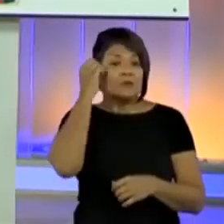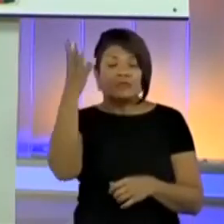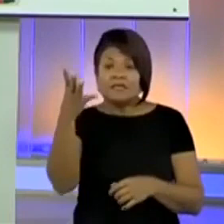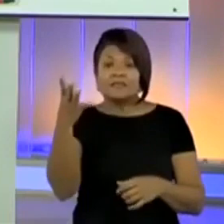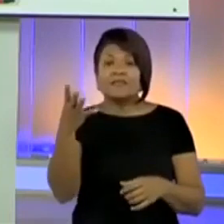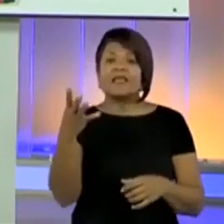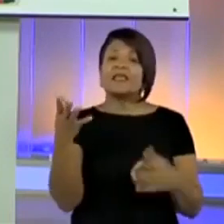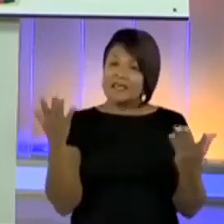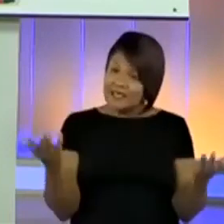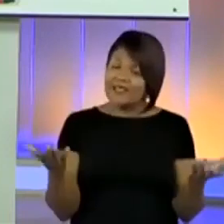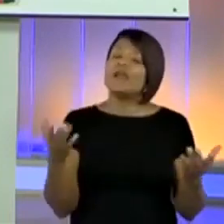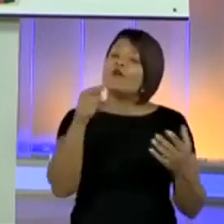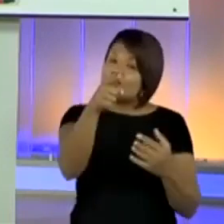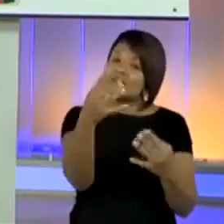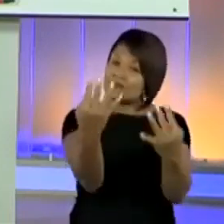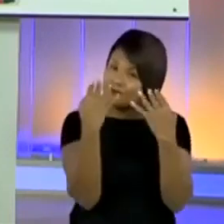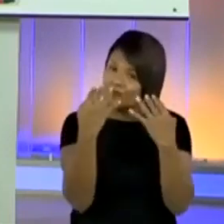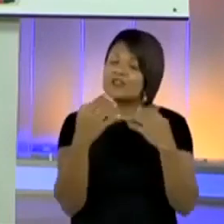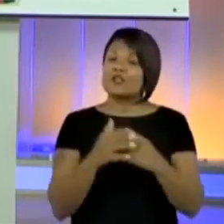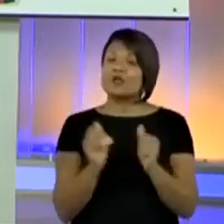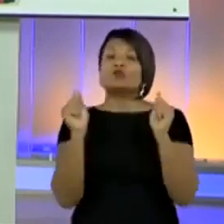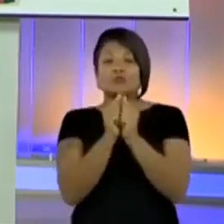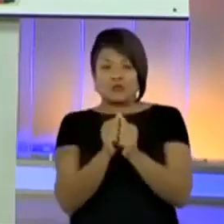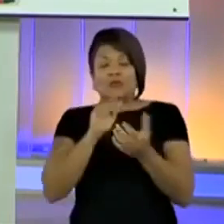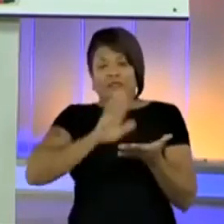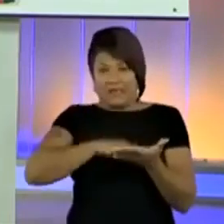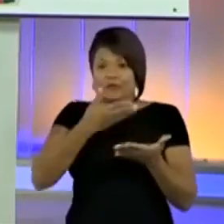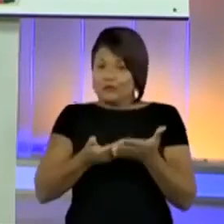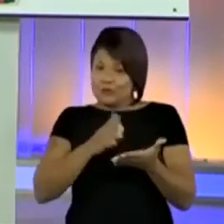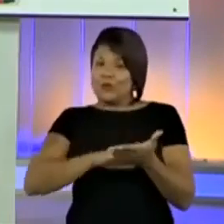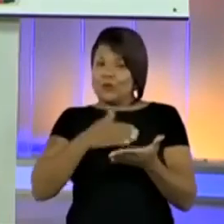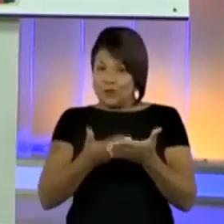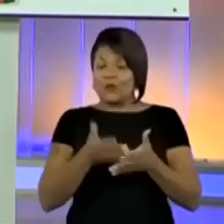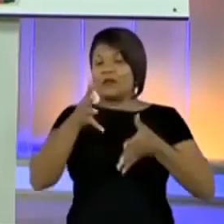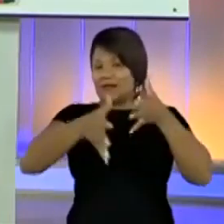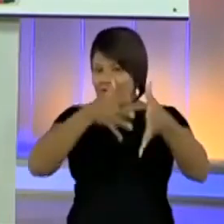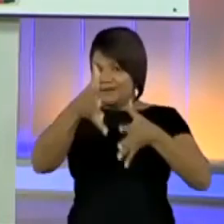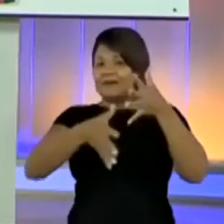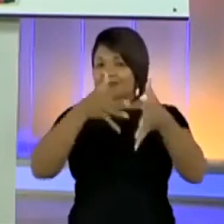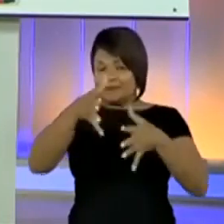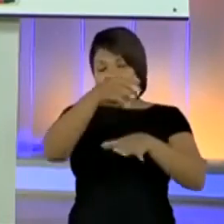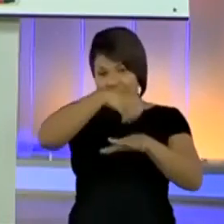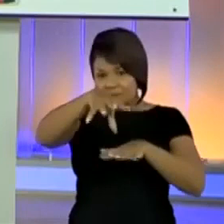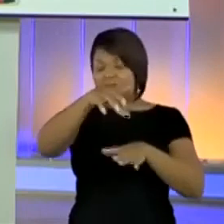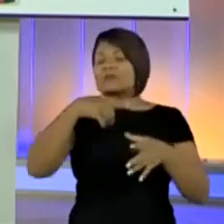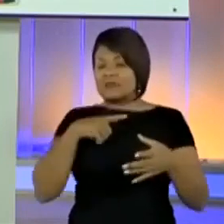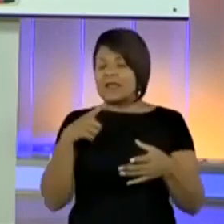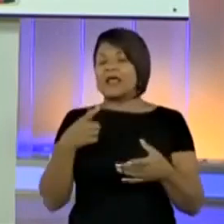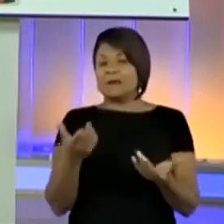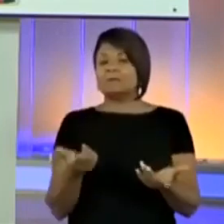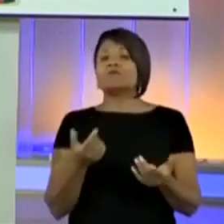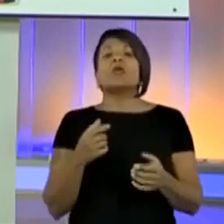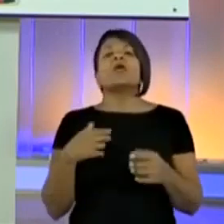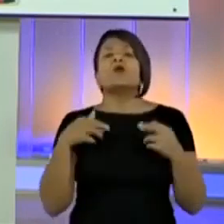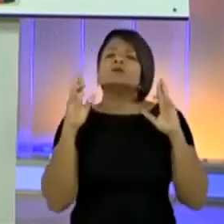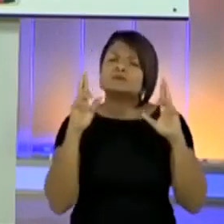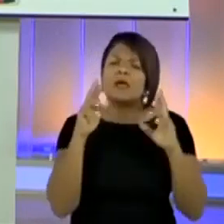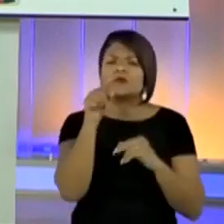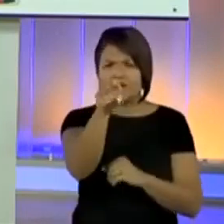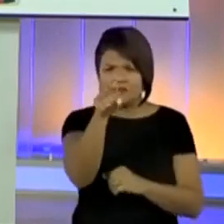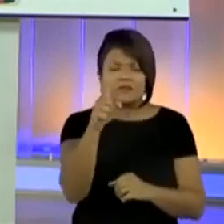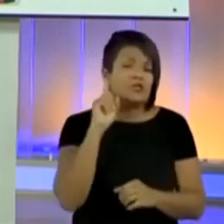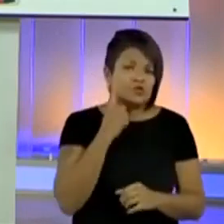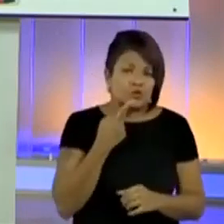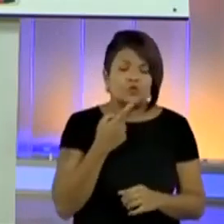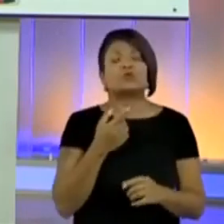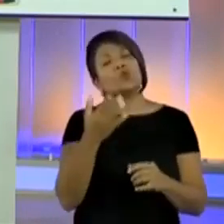vocês hoje aqui, que estão aqui com a gente, com a nossa tradutora aqui fazendo toda a interpretação da nossa aula. Espero que vocês estejam